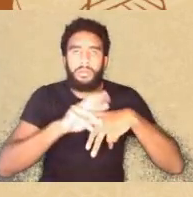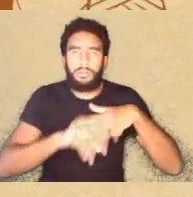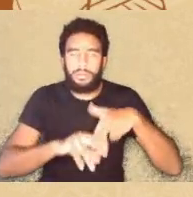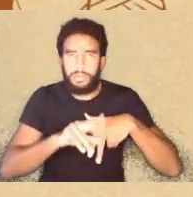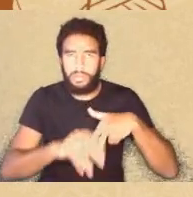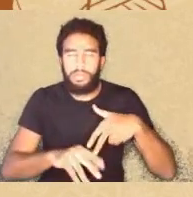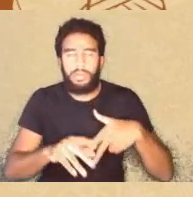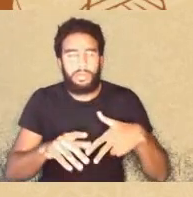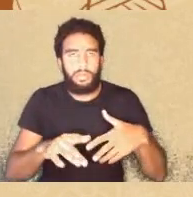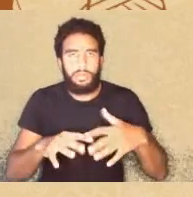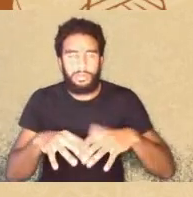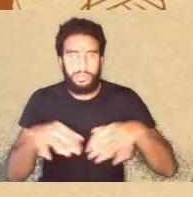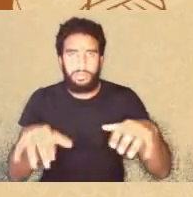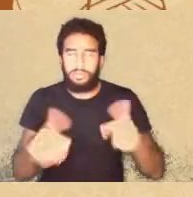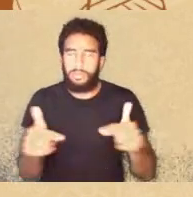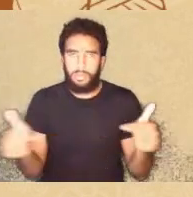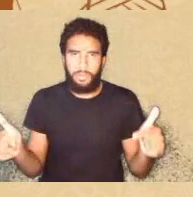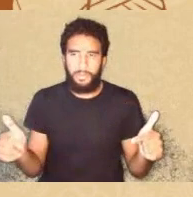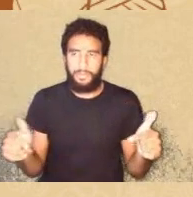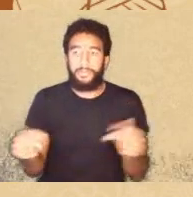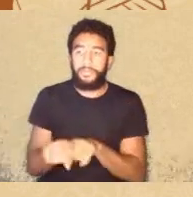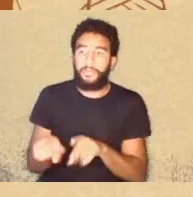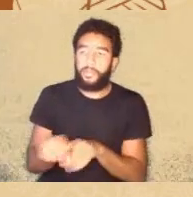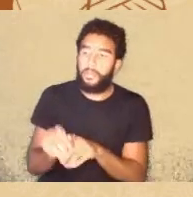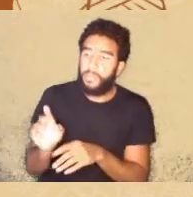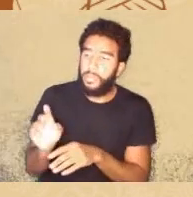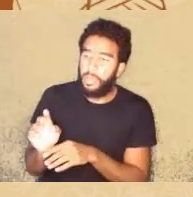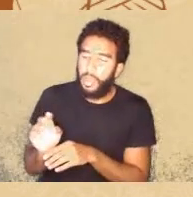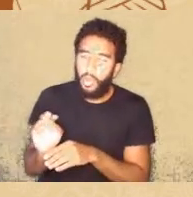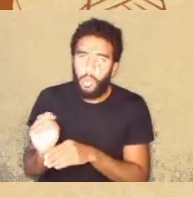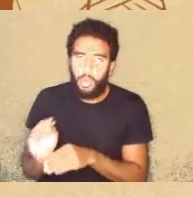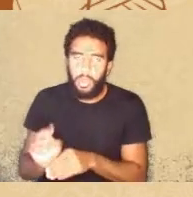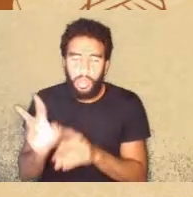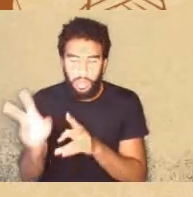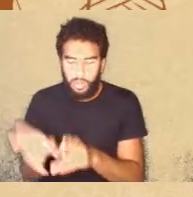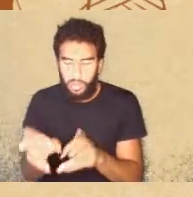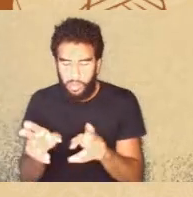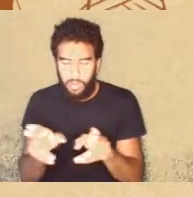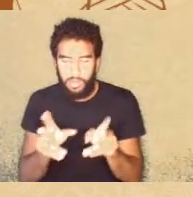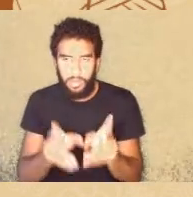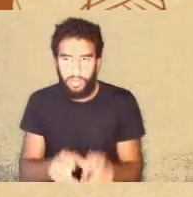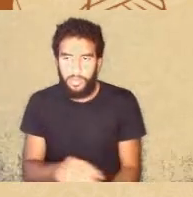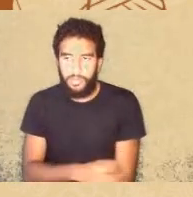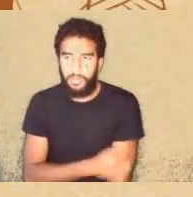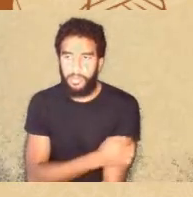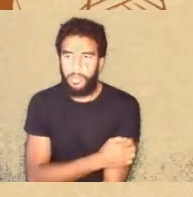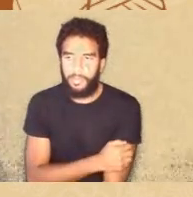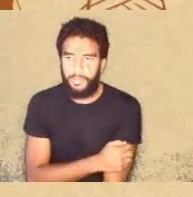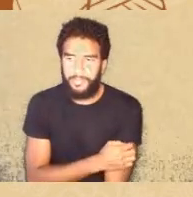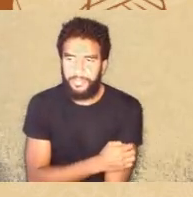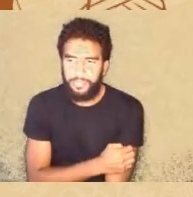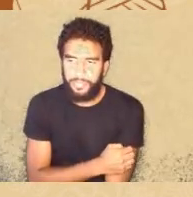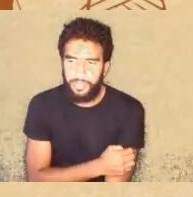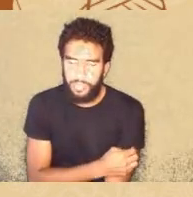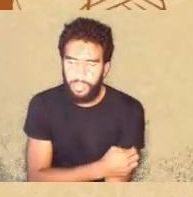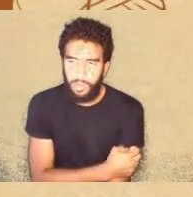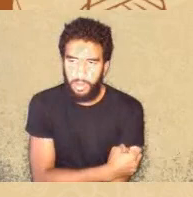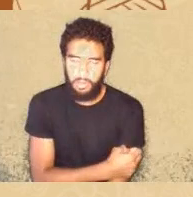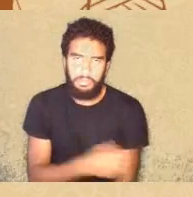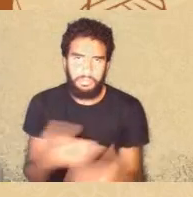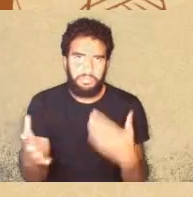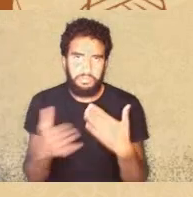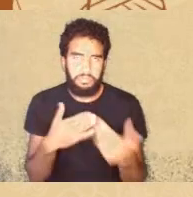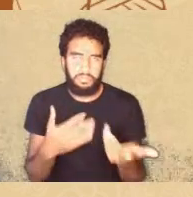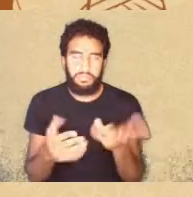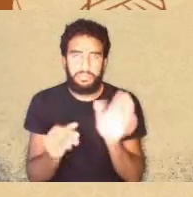os cuidados não sejam diferenciados, maiores ou menores, em função das diferentes identidades. Então, assim, isso é um